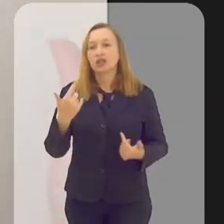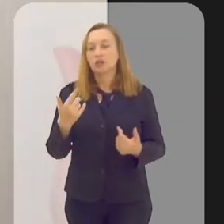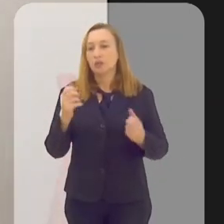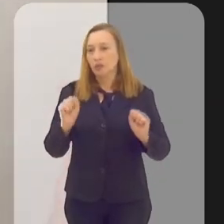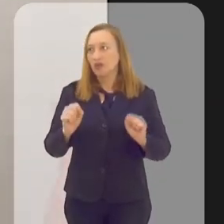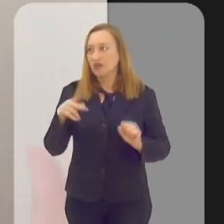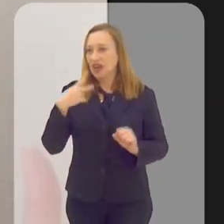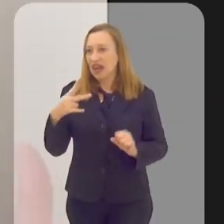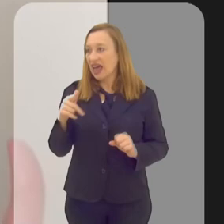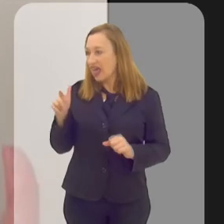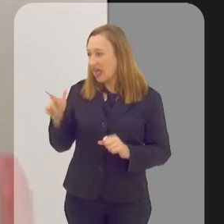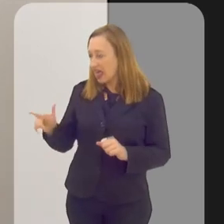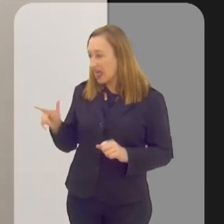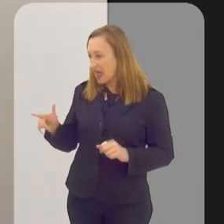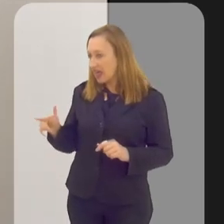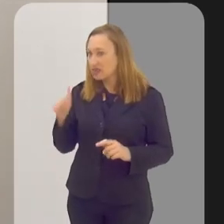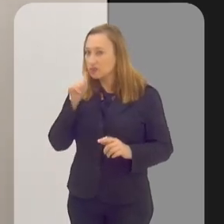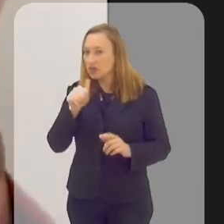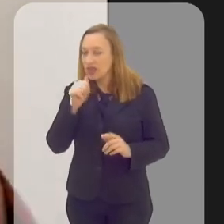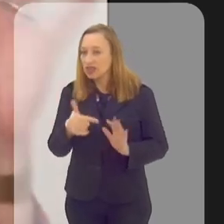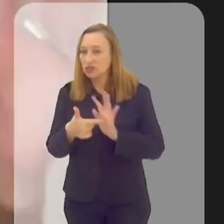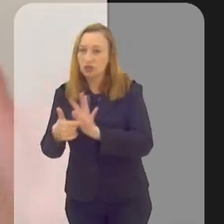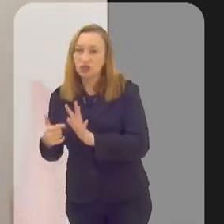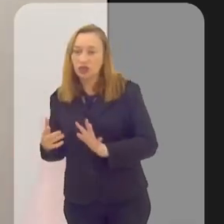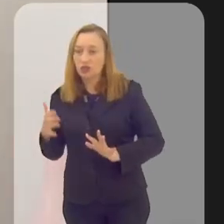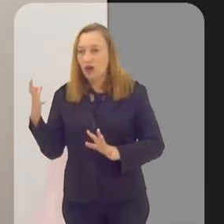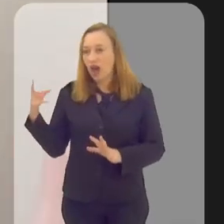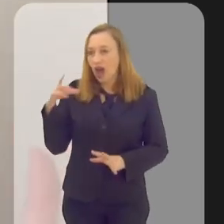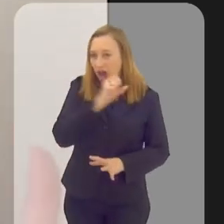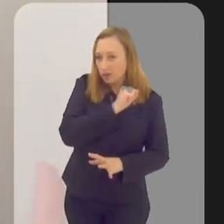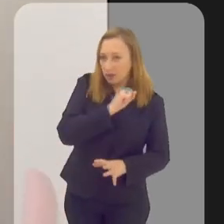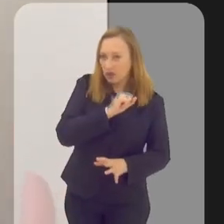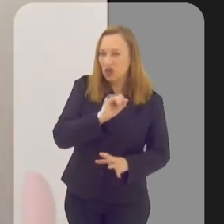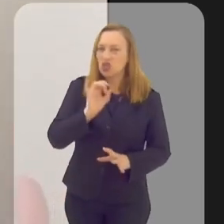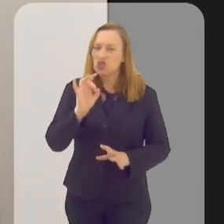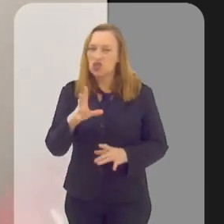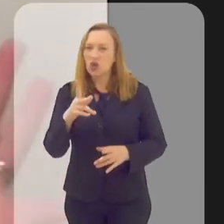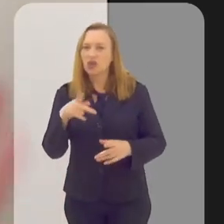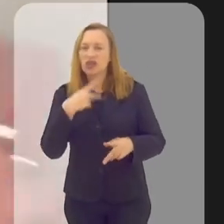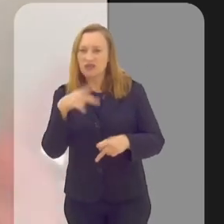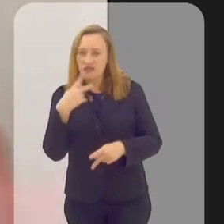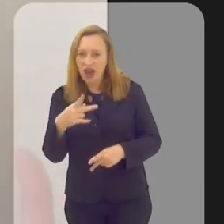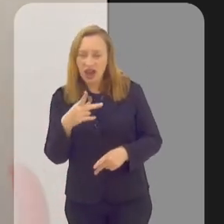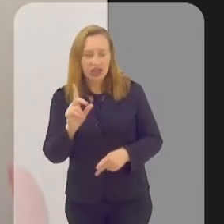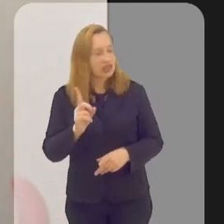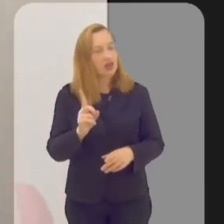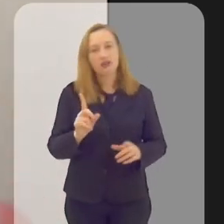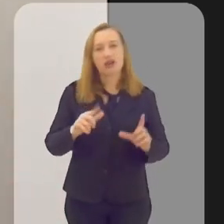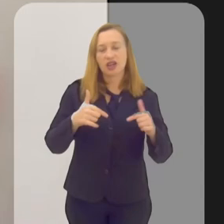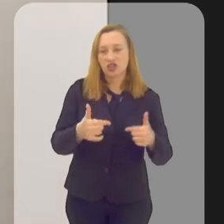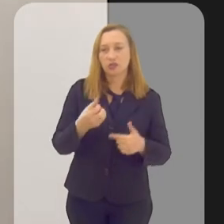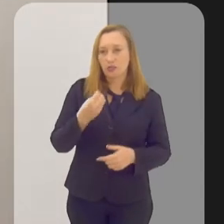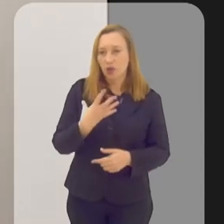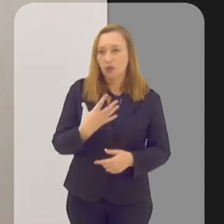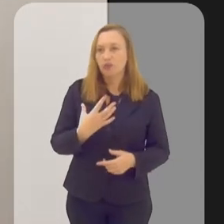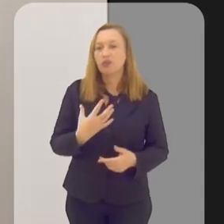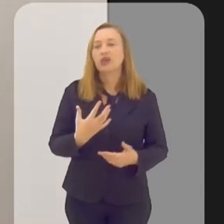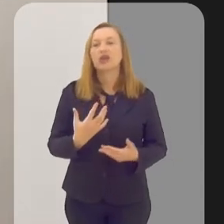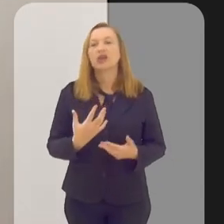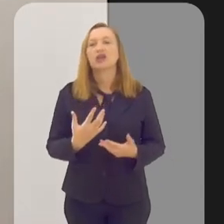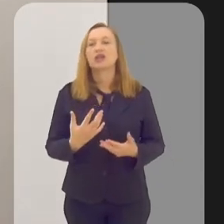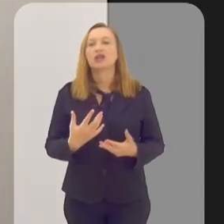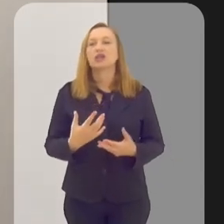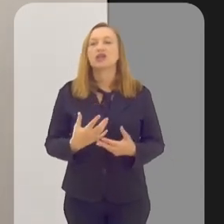qualquer washing da vida que a gente pode dizer, elas estão sendo descobertas rapidamente. Então, só ficar no discurso não vai